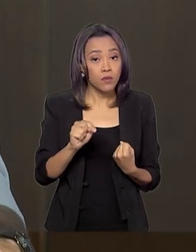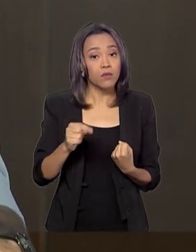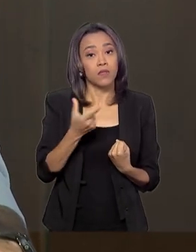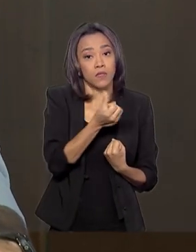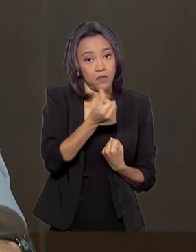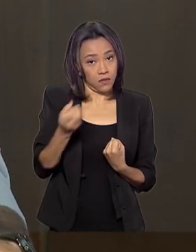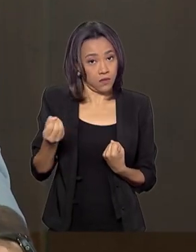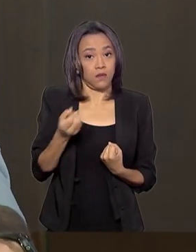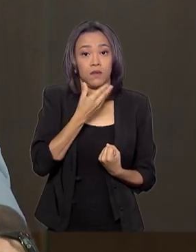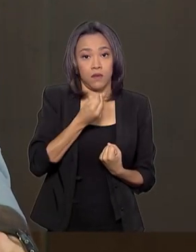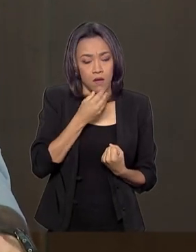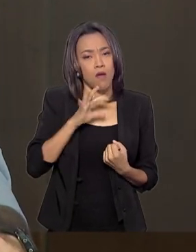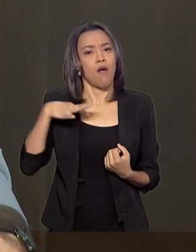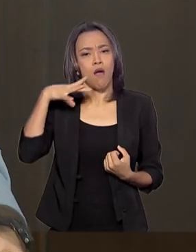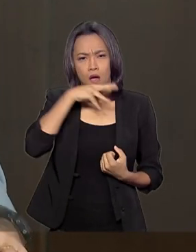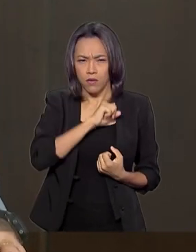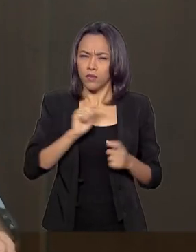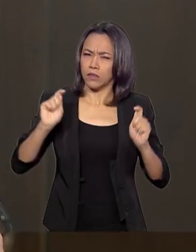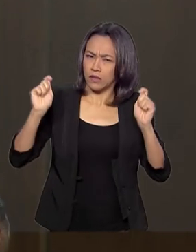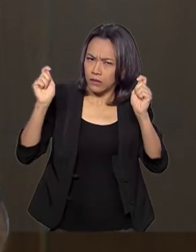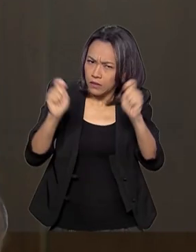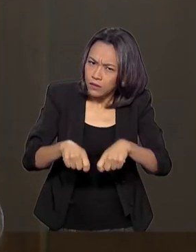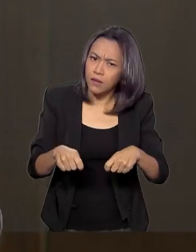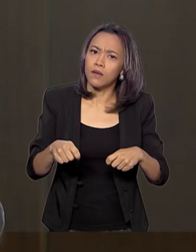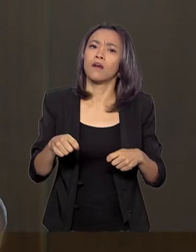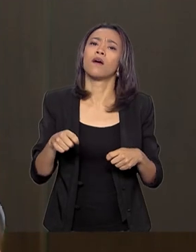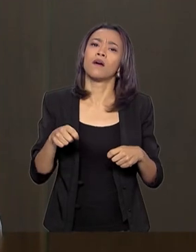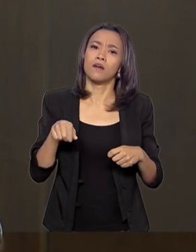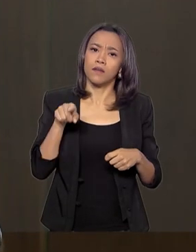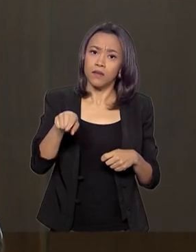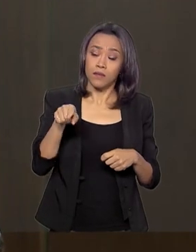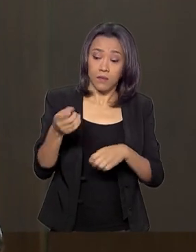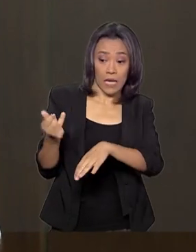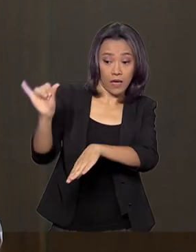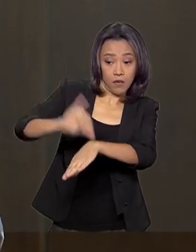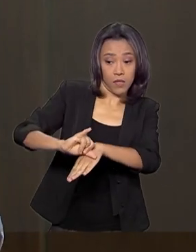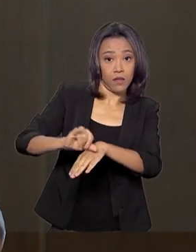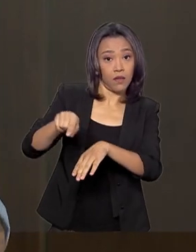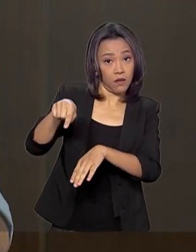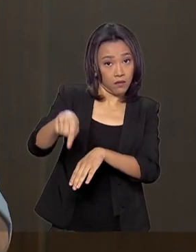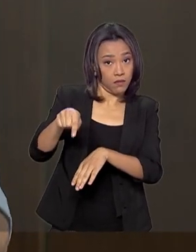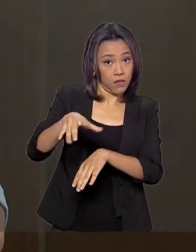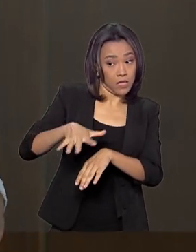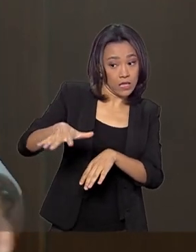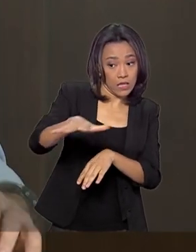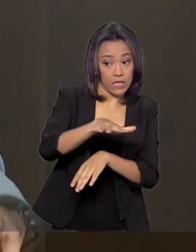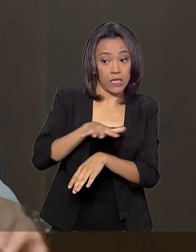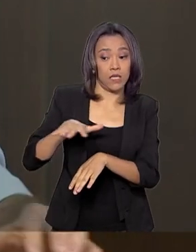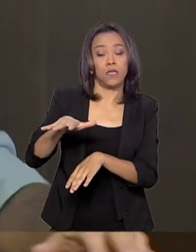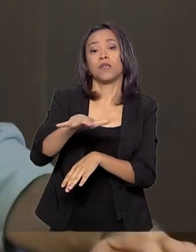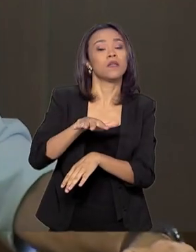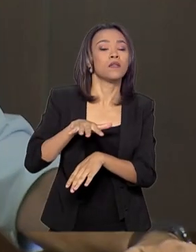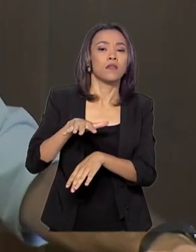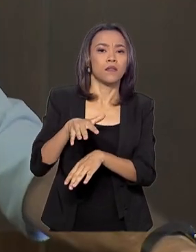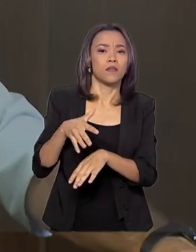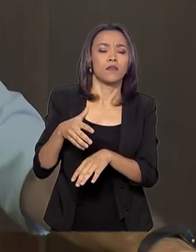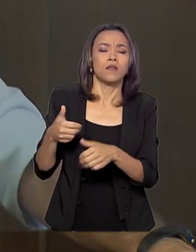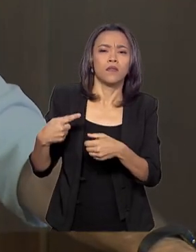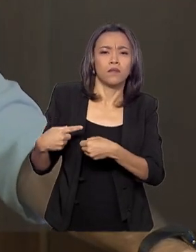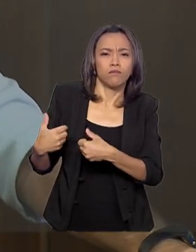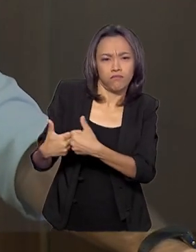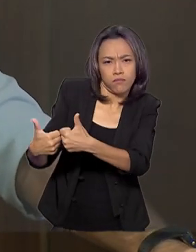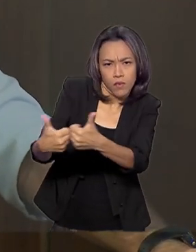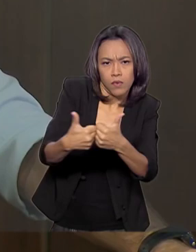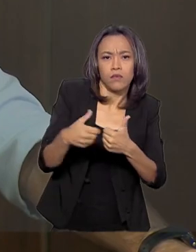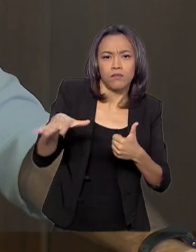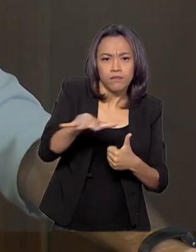que é o suficiente para a capital e a área metropolitana dela a gente